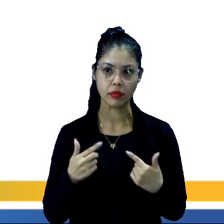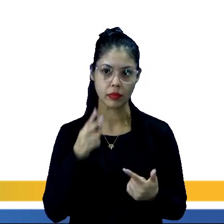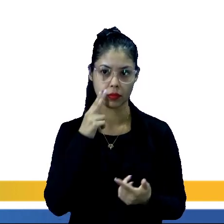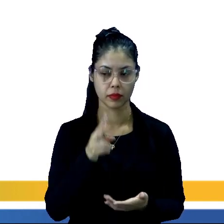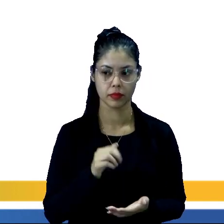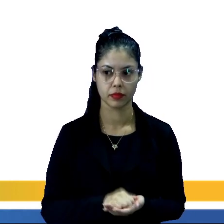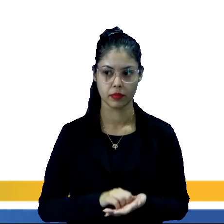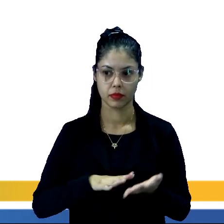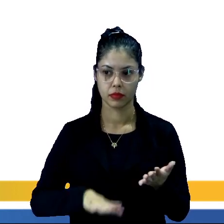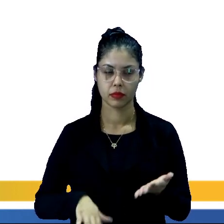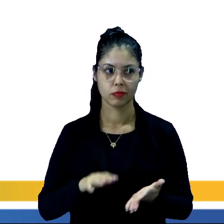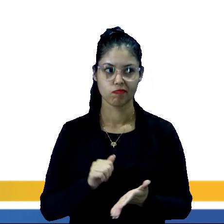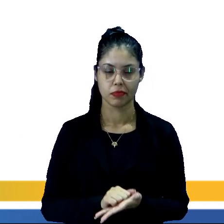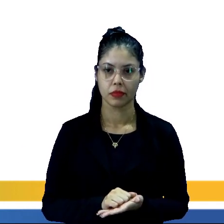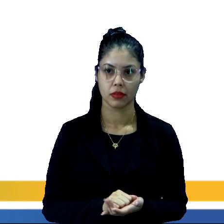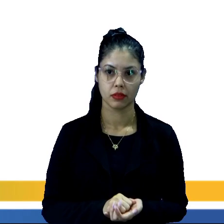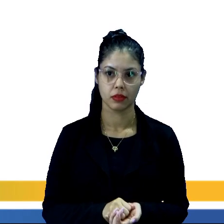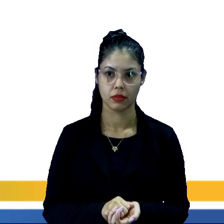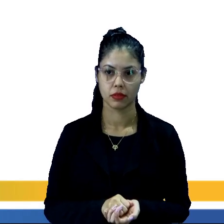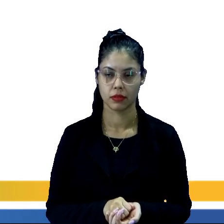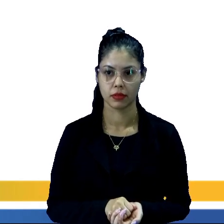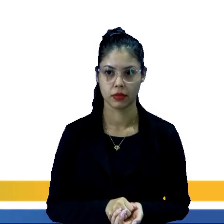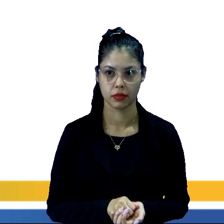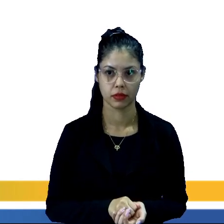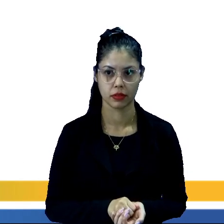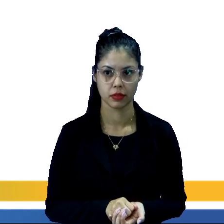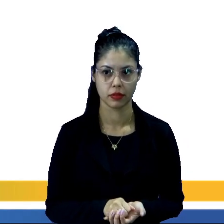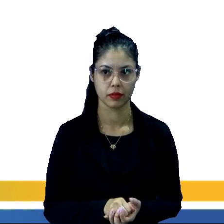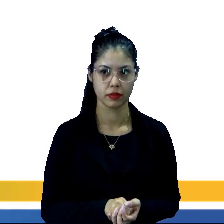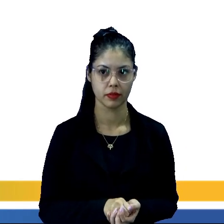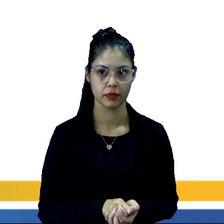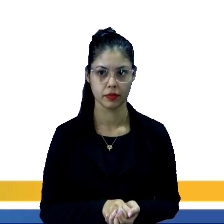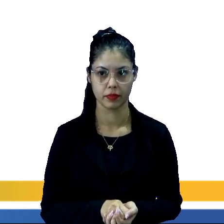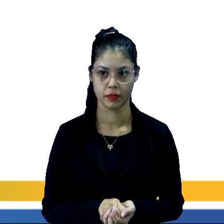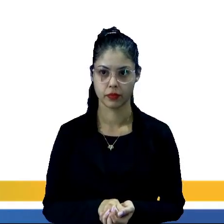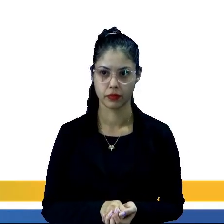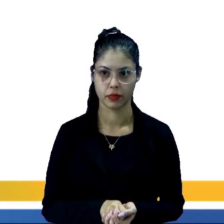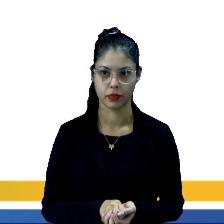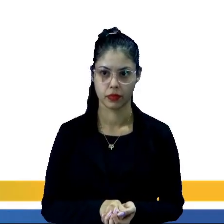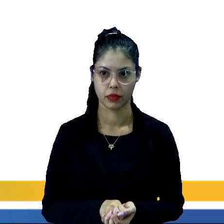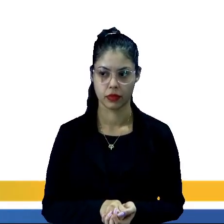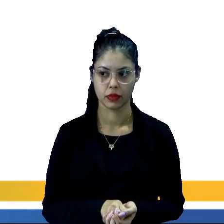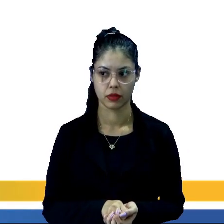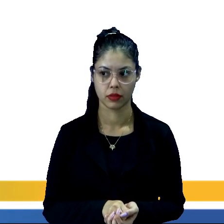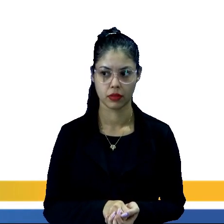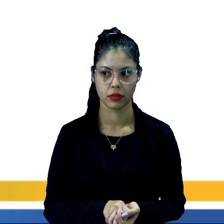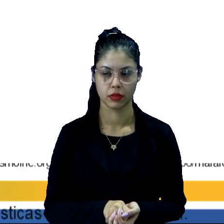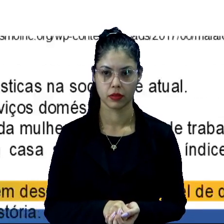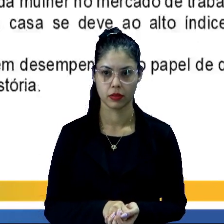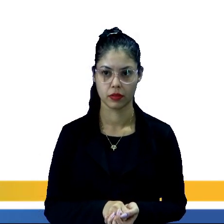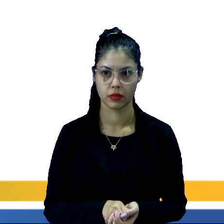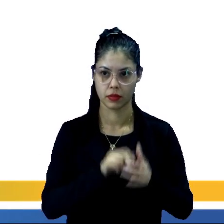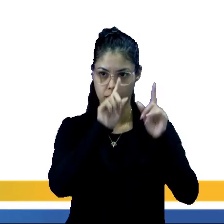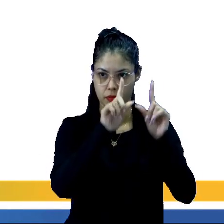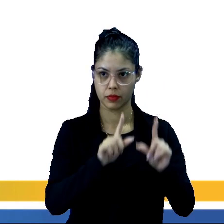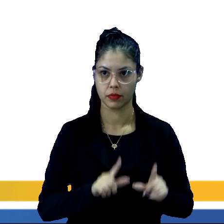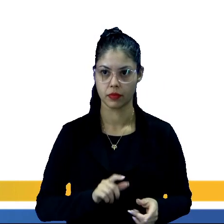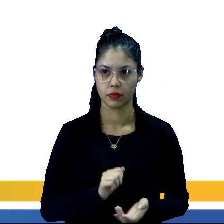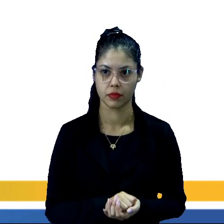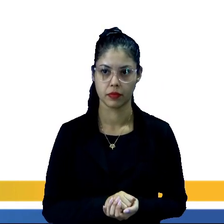ponto de vista. Então, vamos aqui a atividadezinha prática, né, galera? Temos aqui uma tirinha, né,